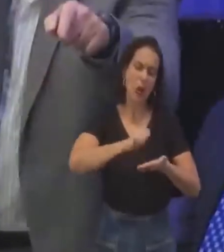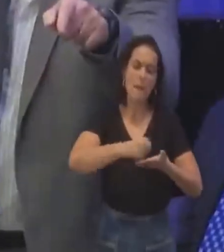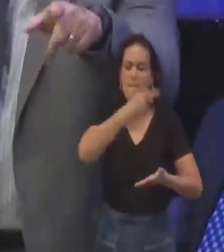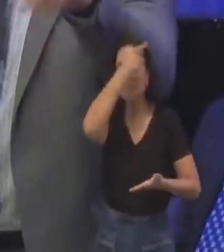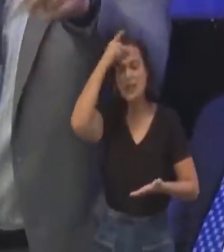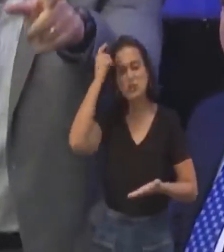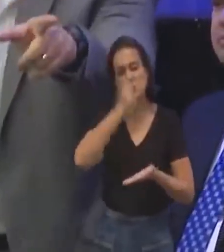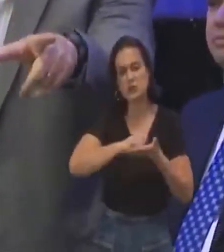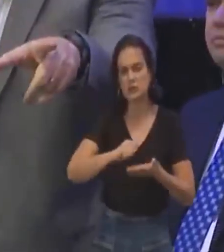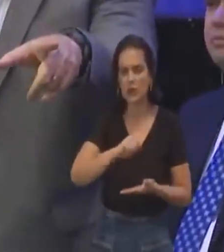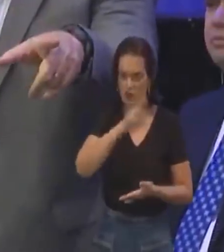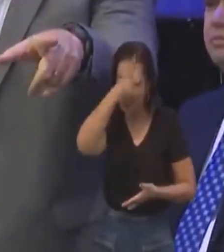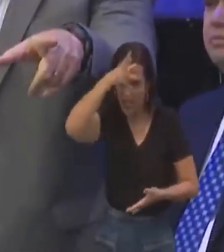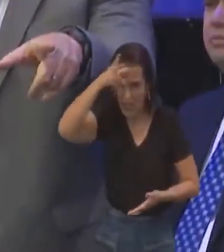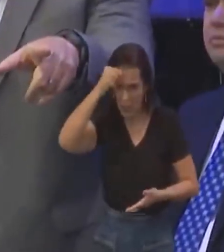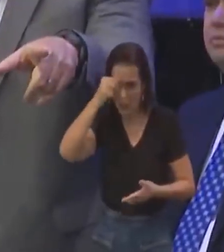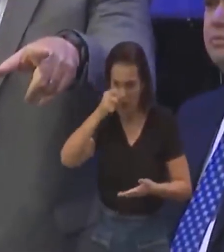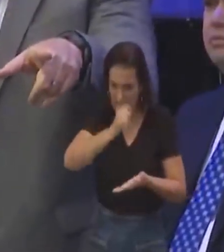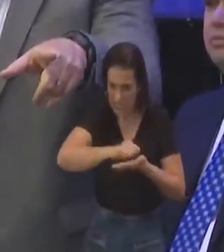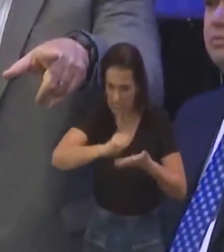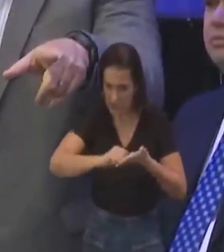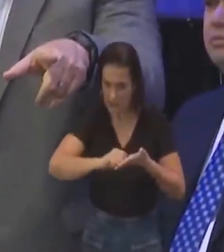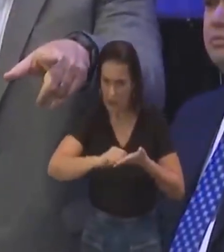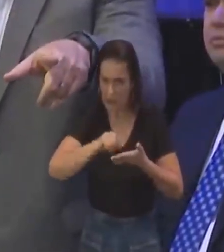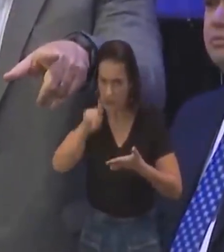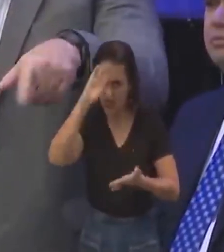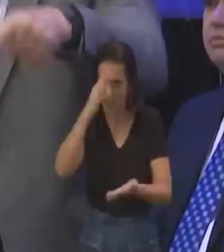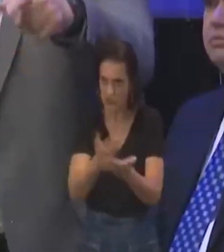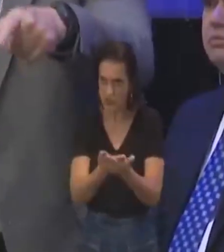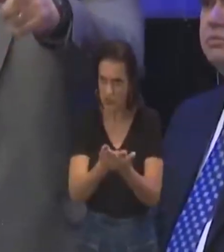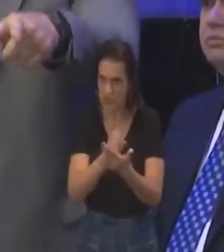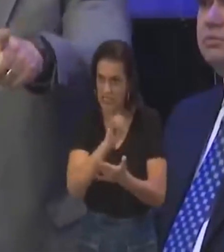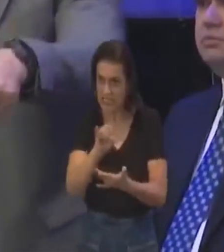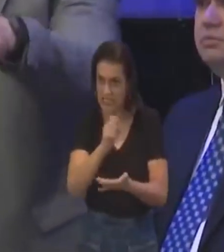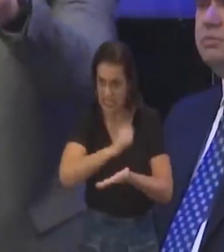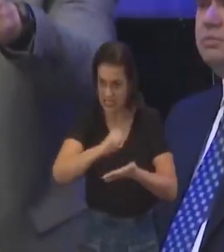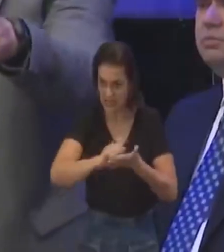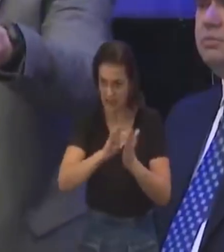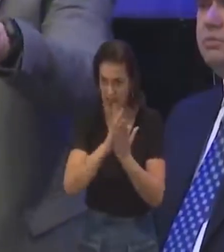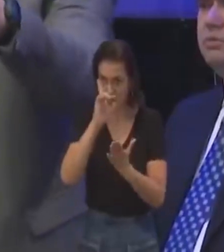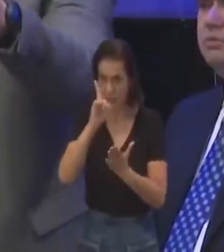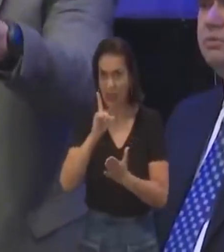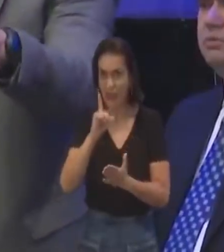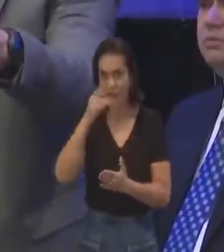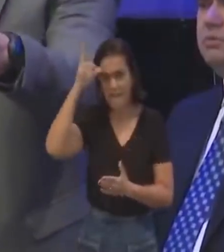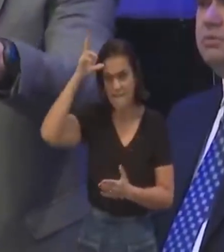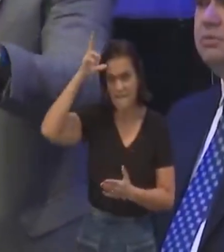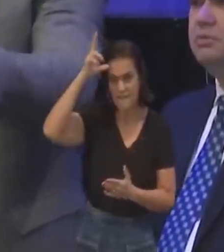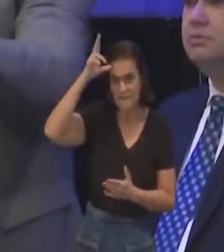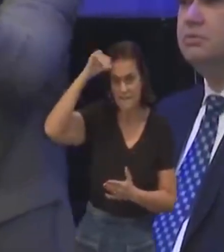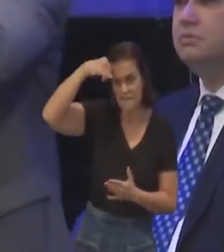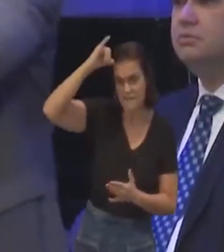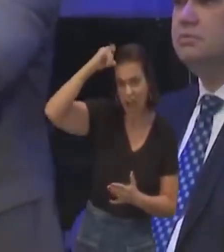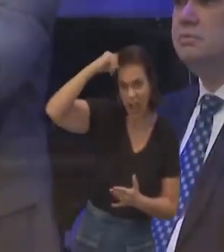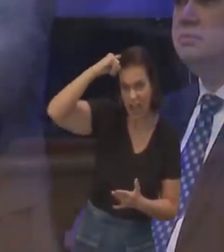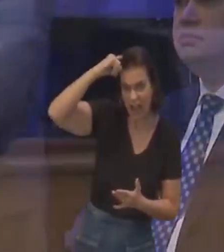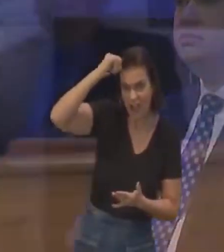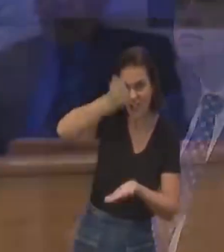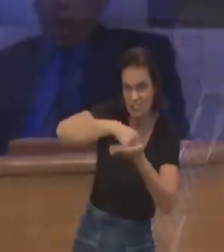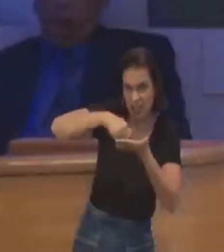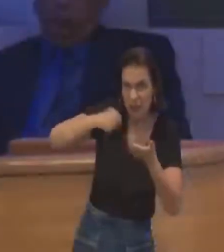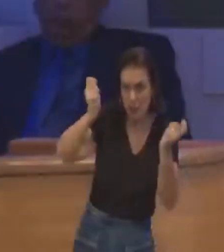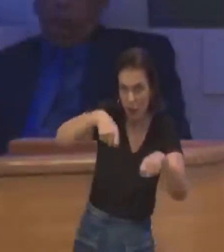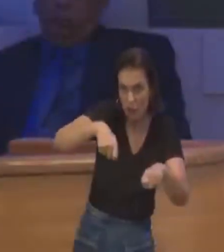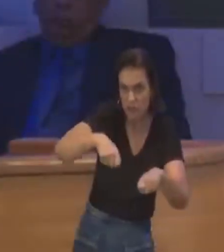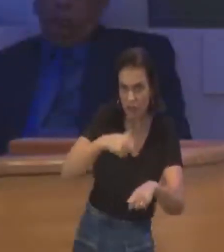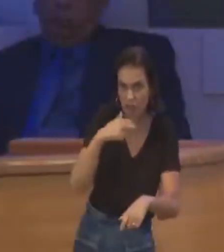uma galinha, você acreditaria? Se a Bíblia fosse escrita por uma vaca, você acreditaria? Talvez algumas pessoas